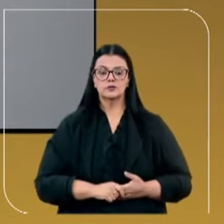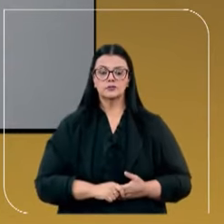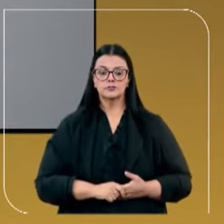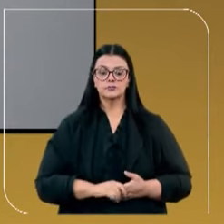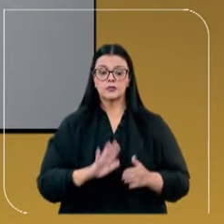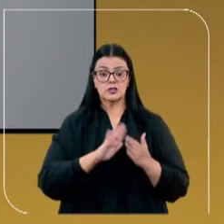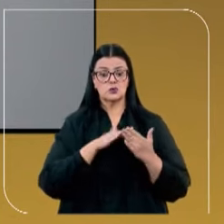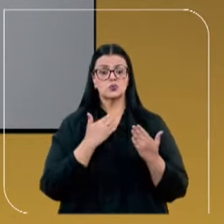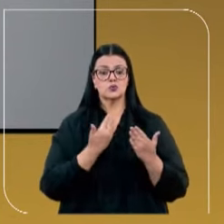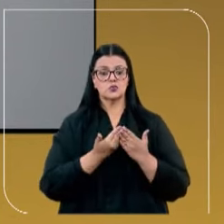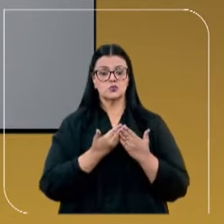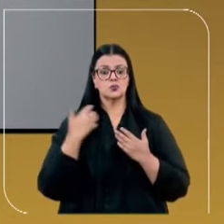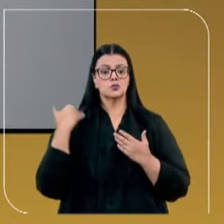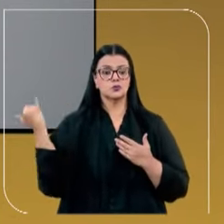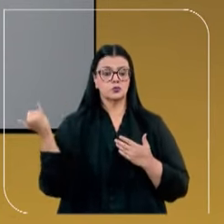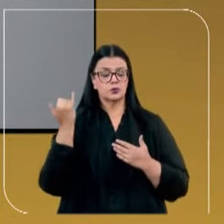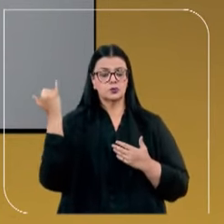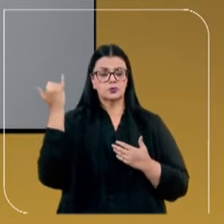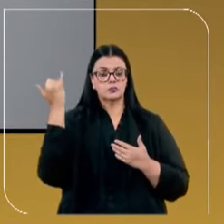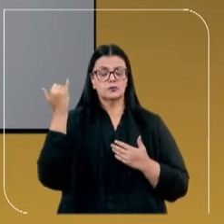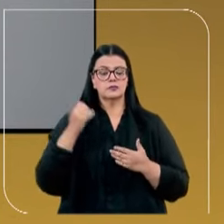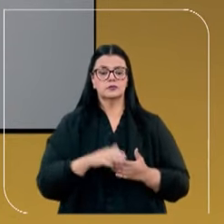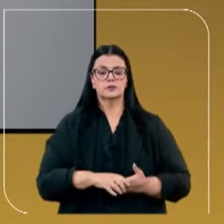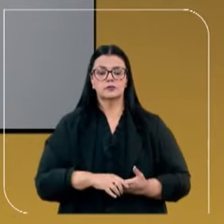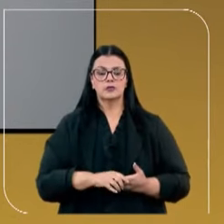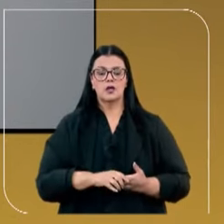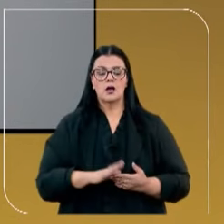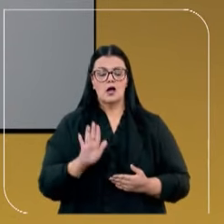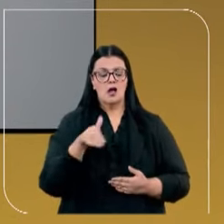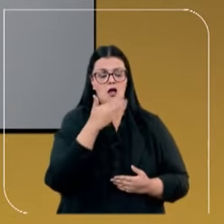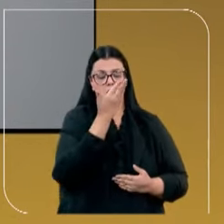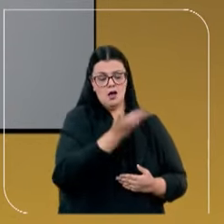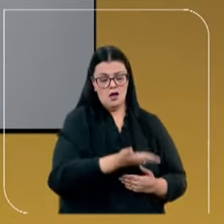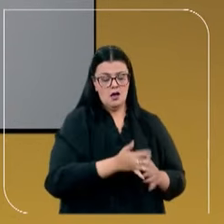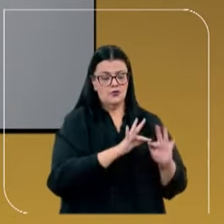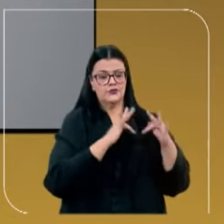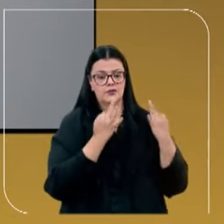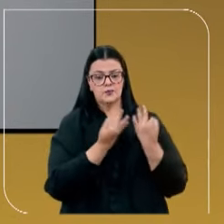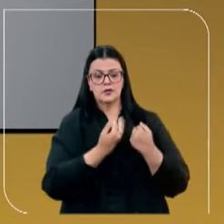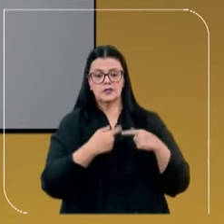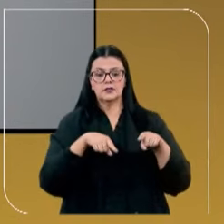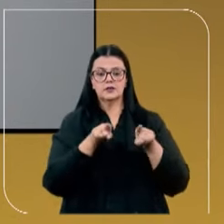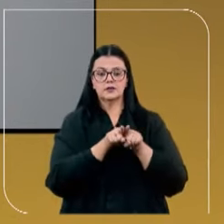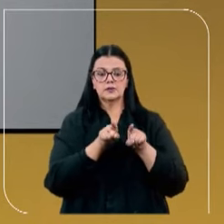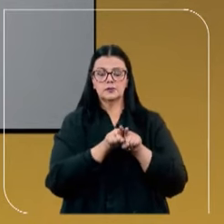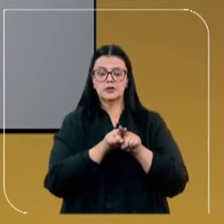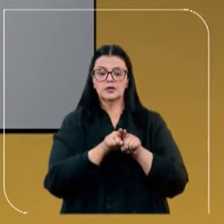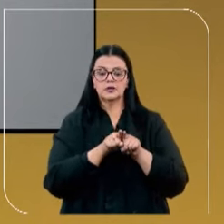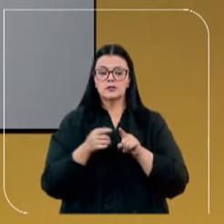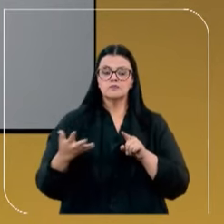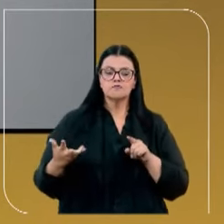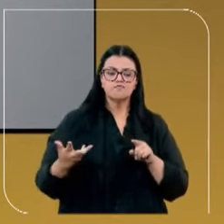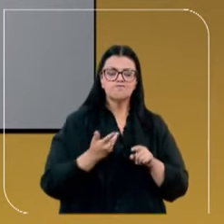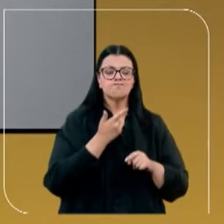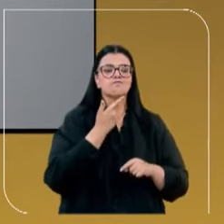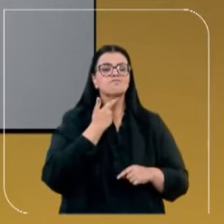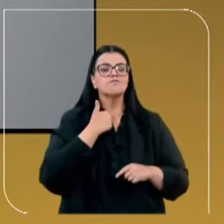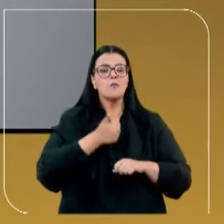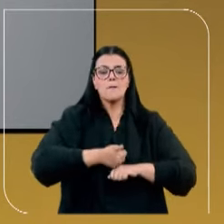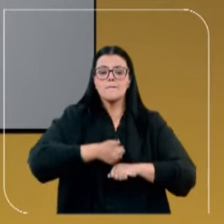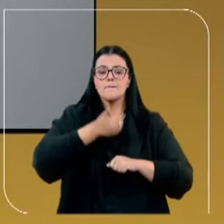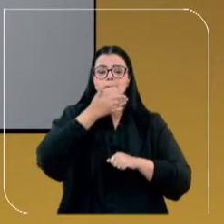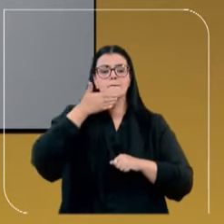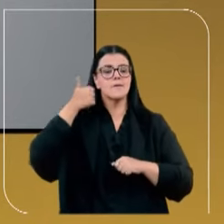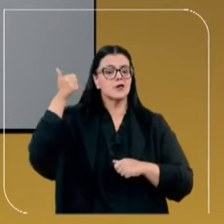escola. A ele e à sua família, eu desejo o melhor, porque se ele for e será um